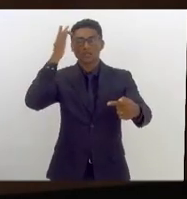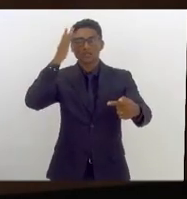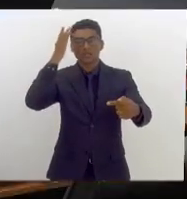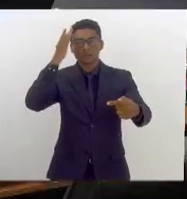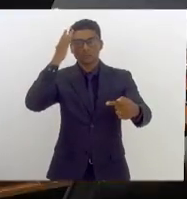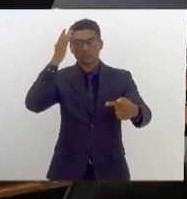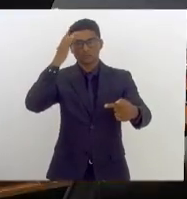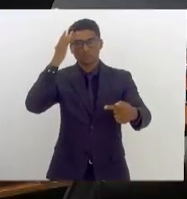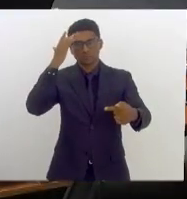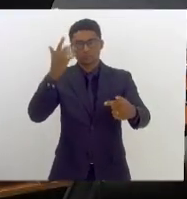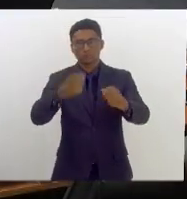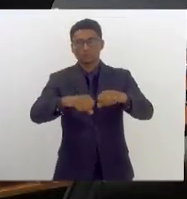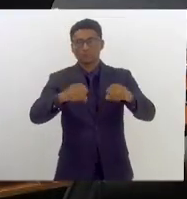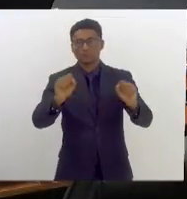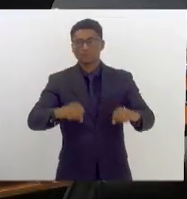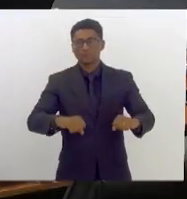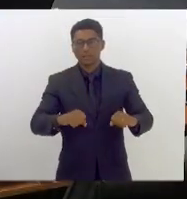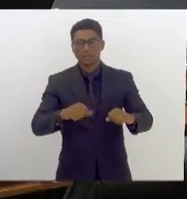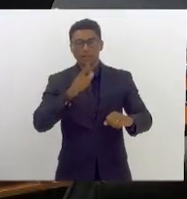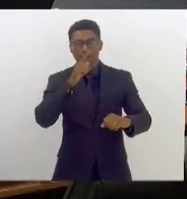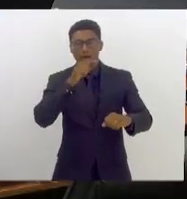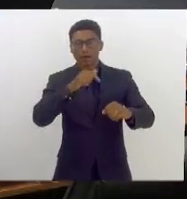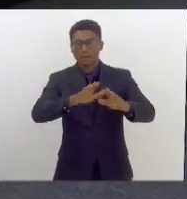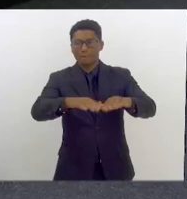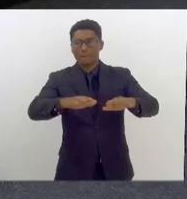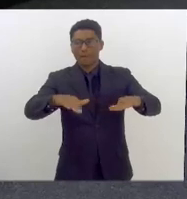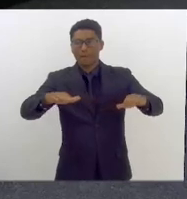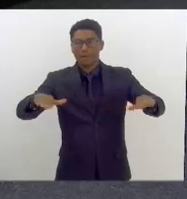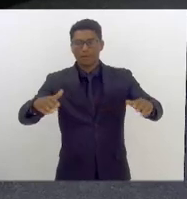do Sistema Costeiro Marinho.